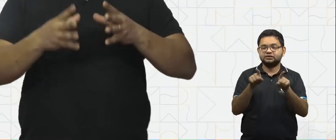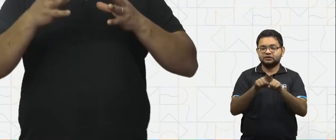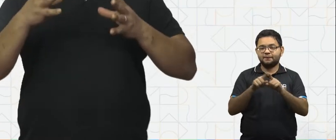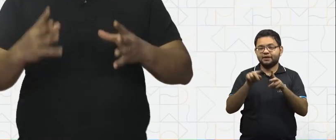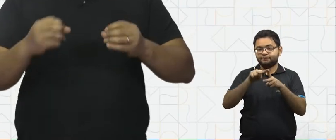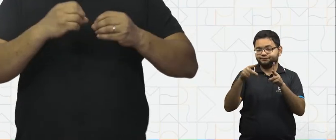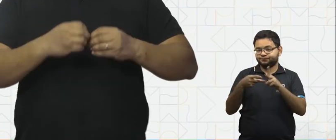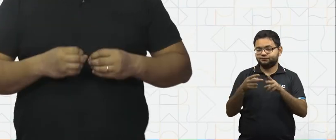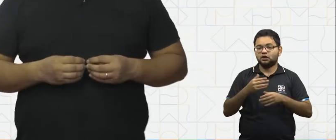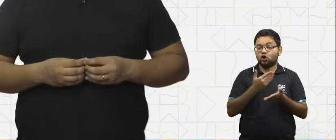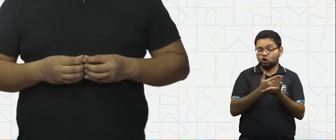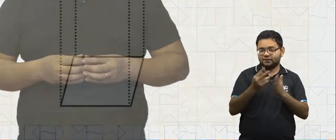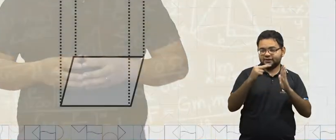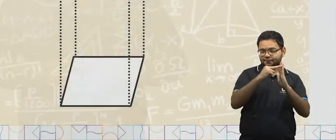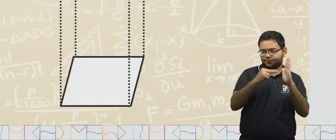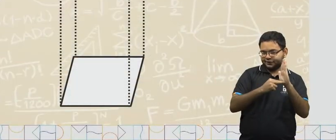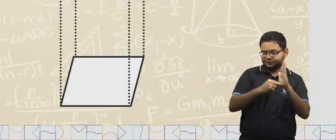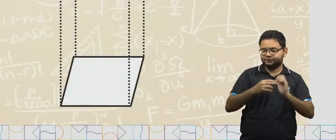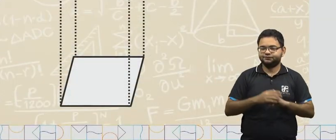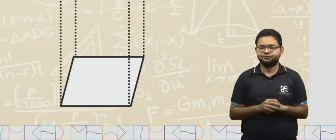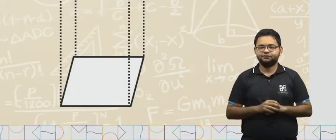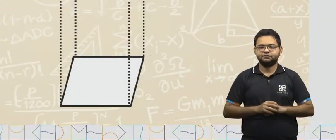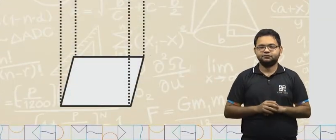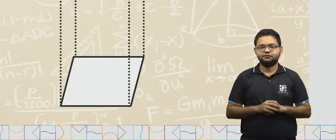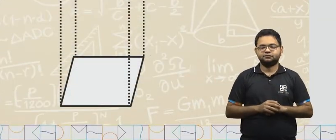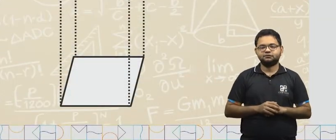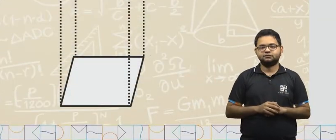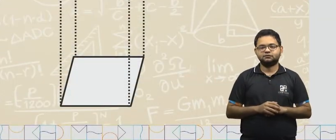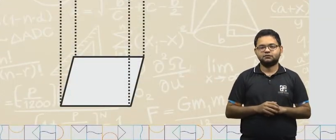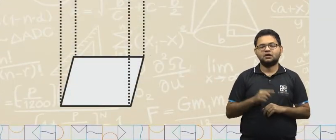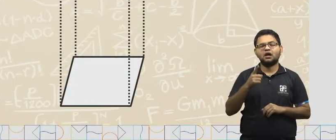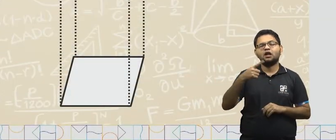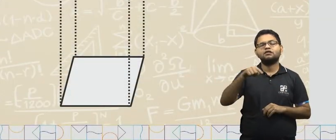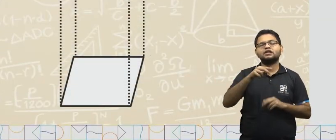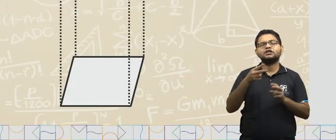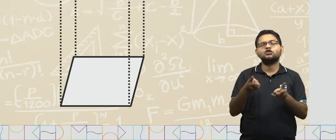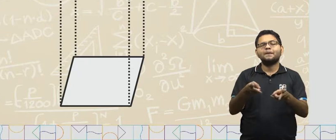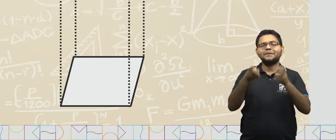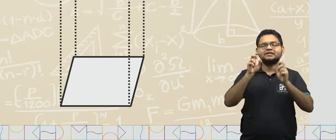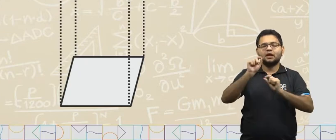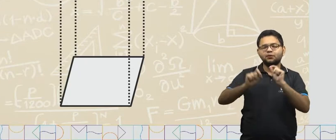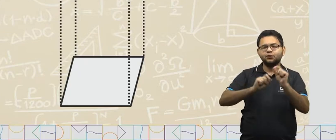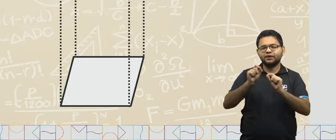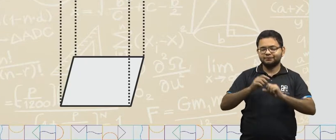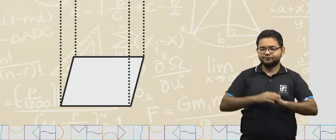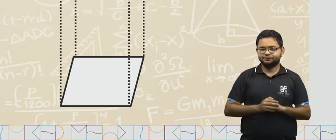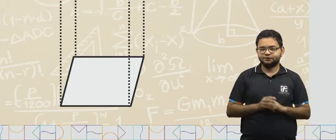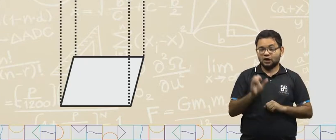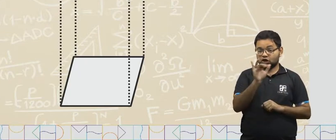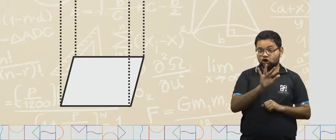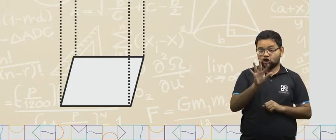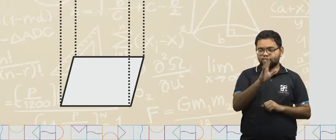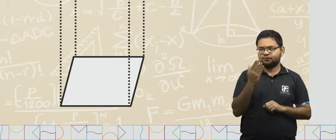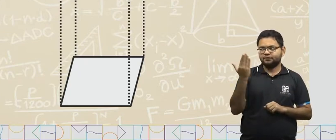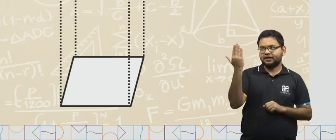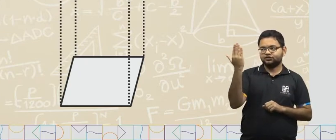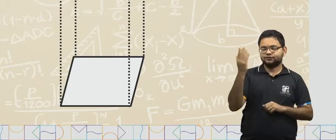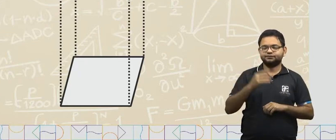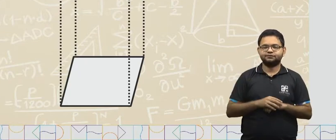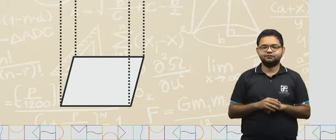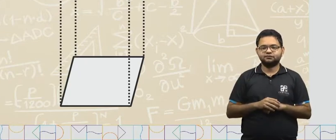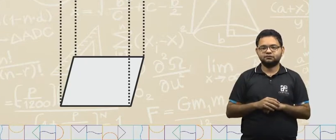Começaremos pelos prismas. Vamos lá! De início, o que você precisa encontrar em